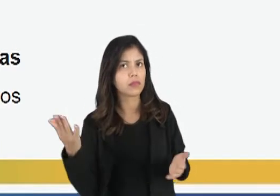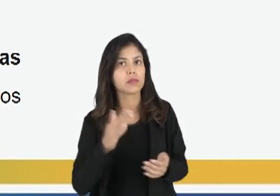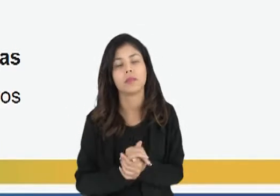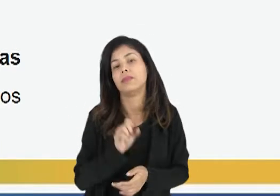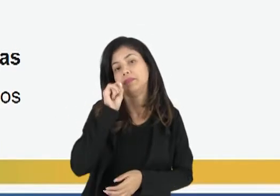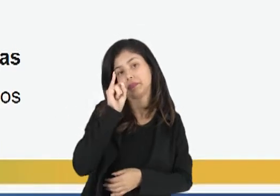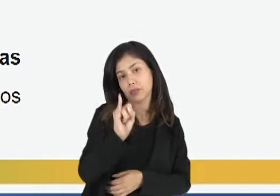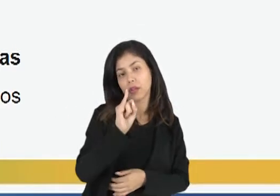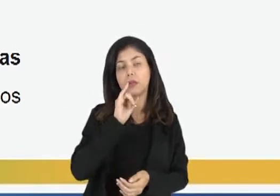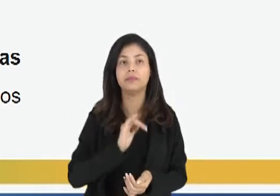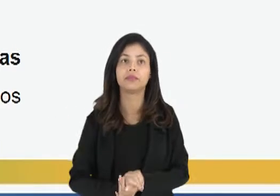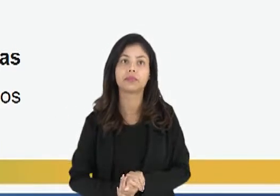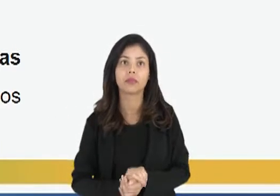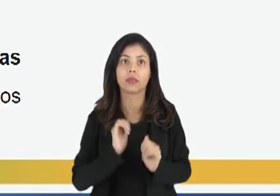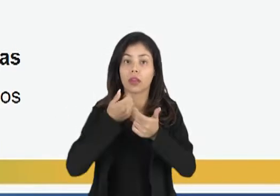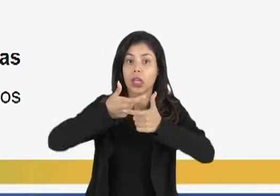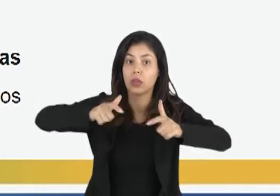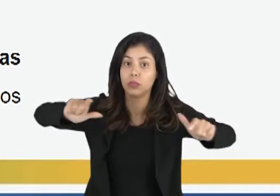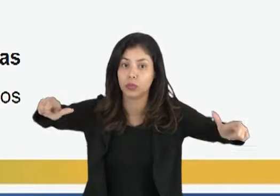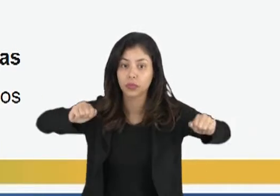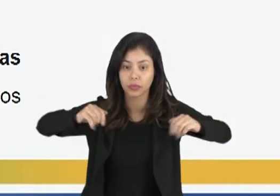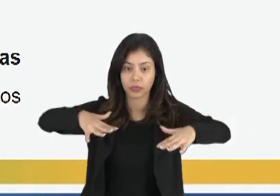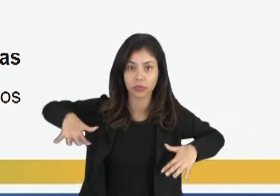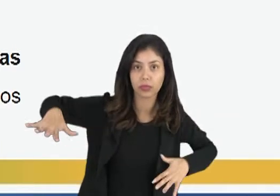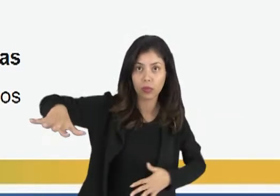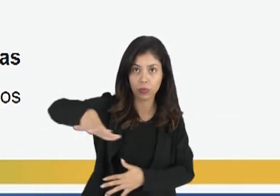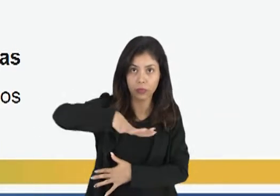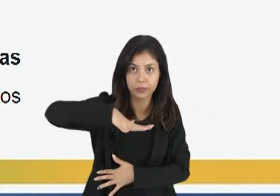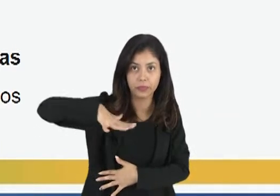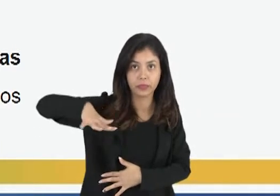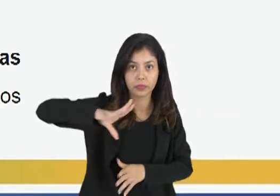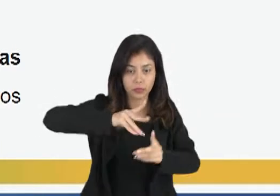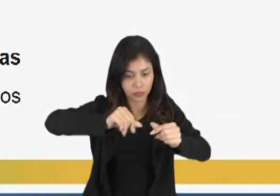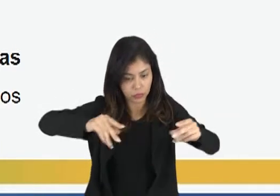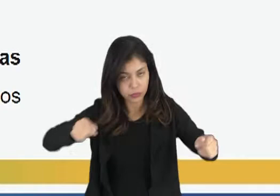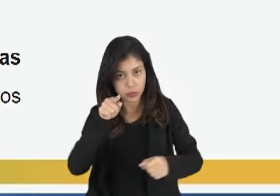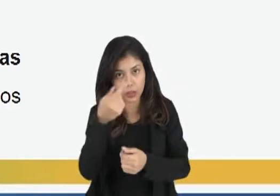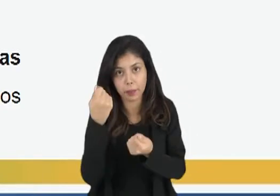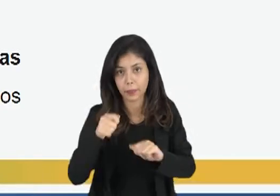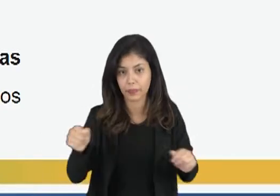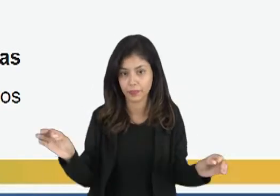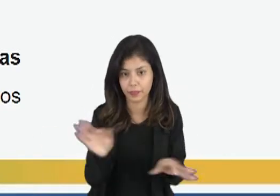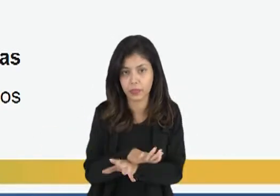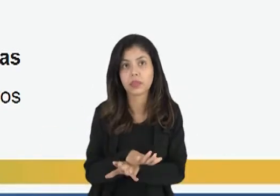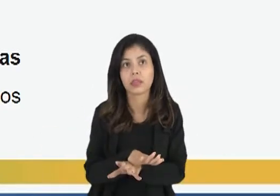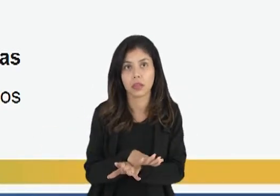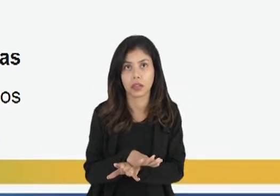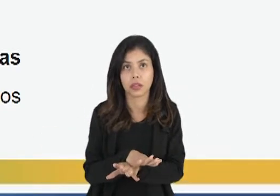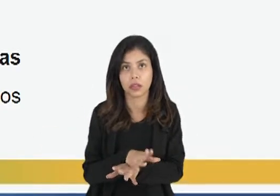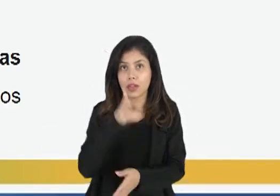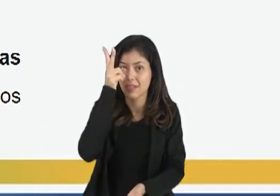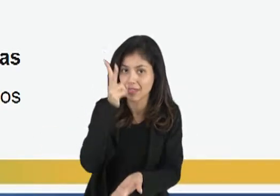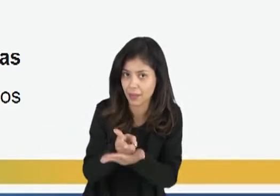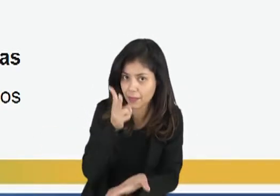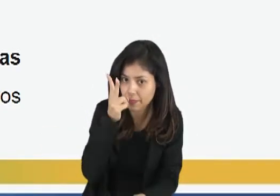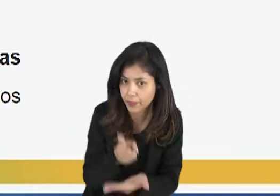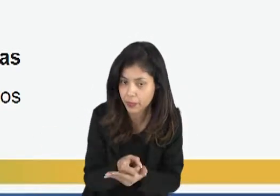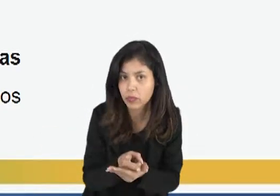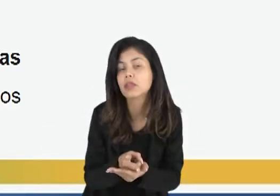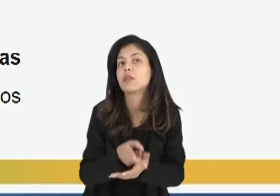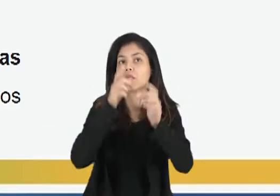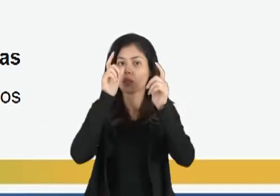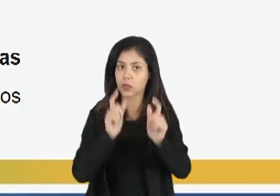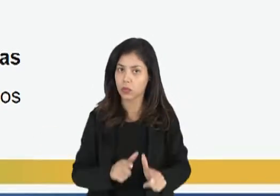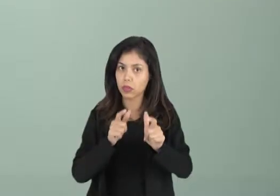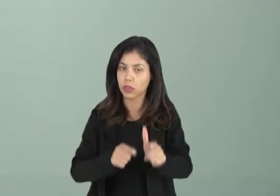sem você aumentar o tamanho da área de terra que você deve destruir, na mesma área